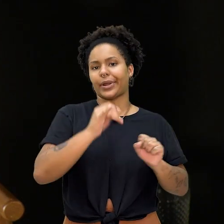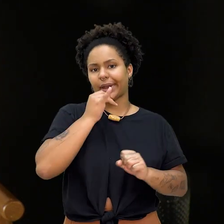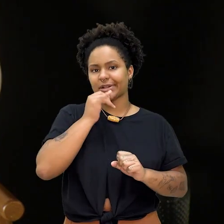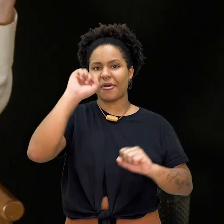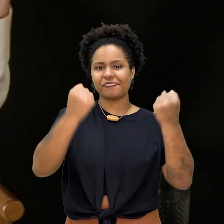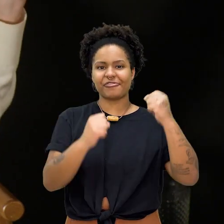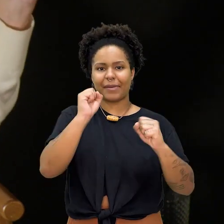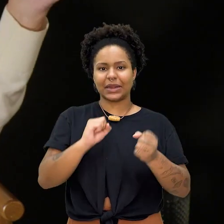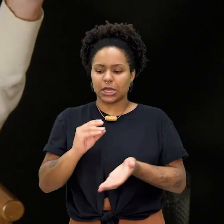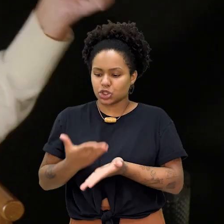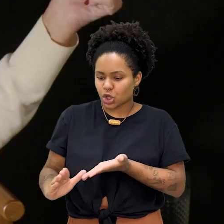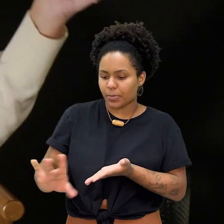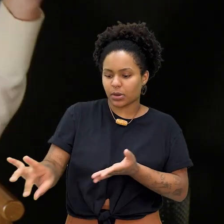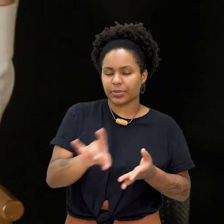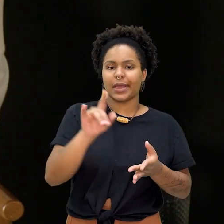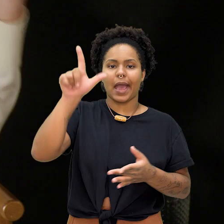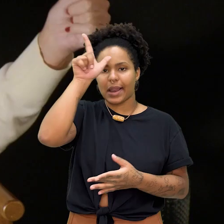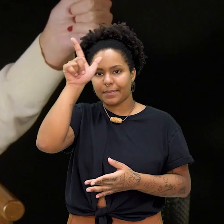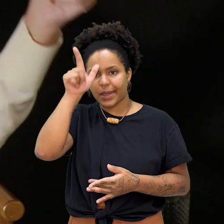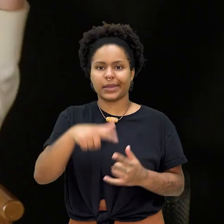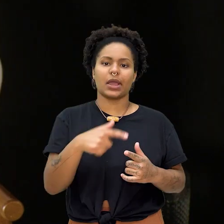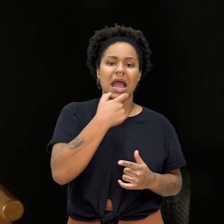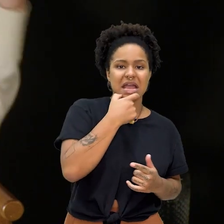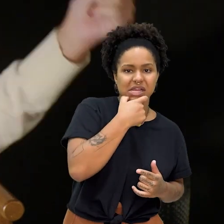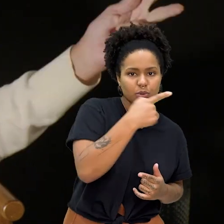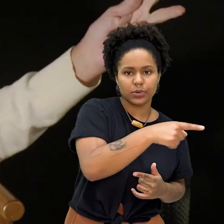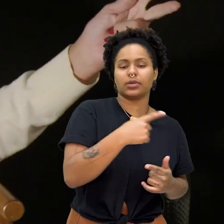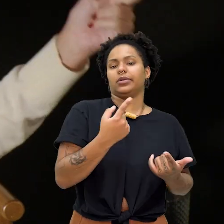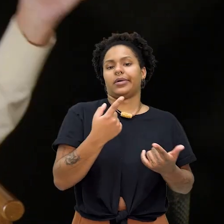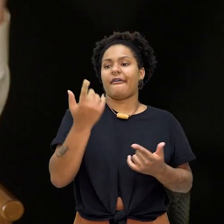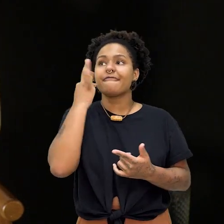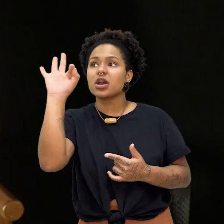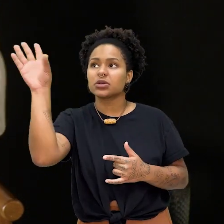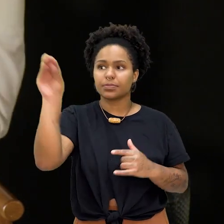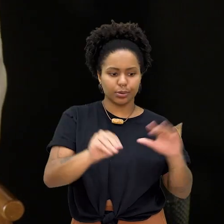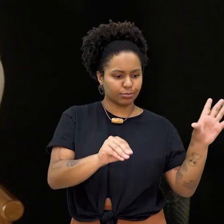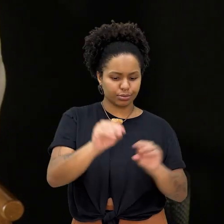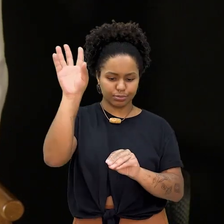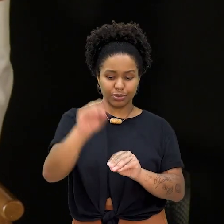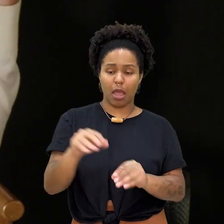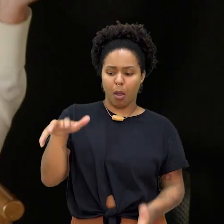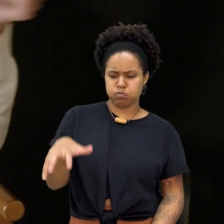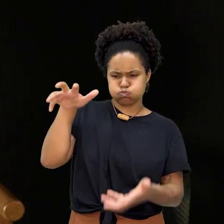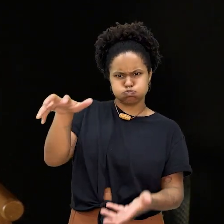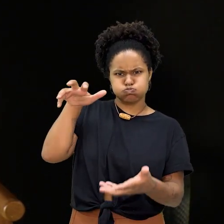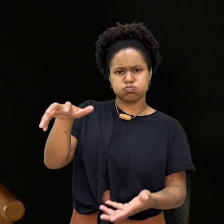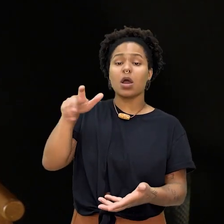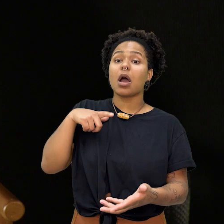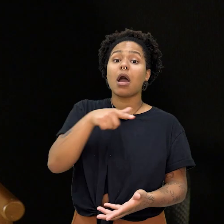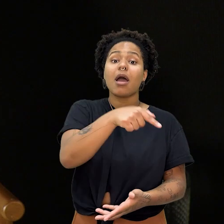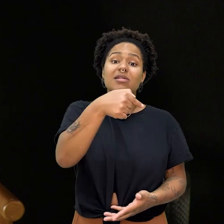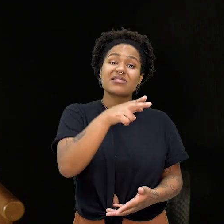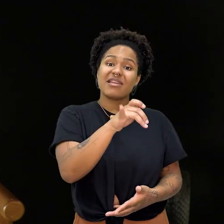fábrica, que vêm da Alemanha, que vêm do Reino Unido, que vêm da França, e são fardos enormes, e aí os